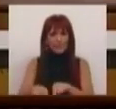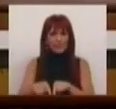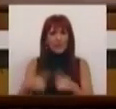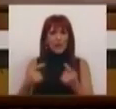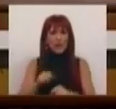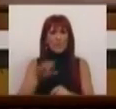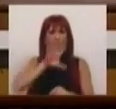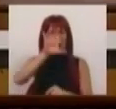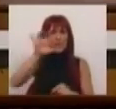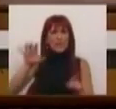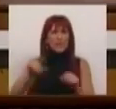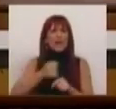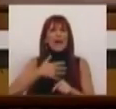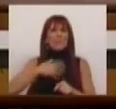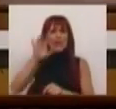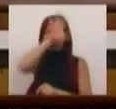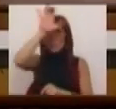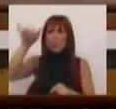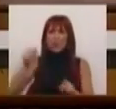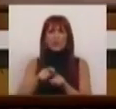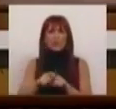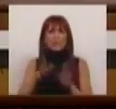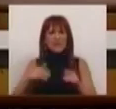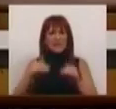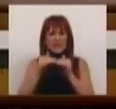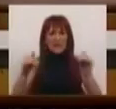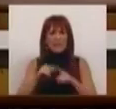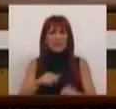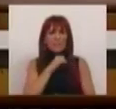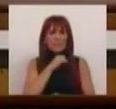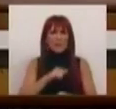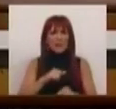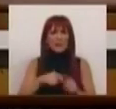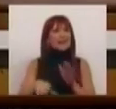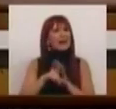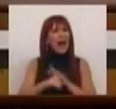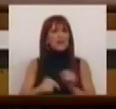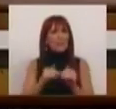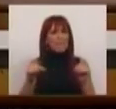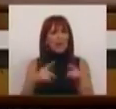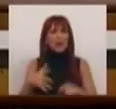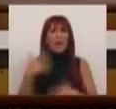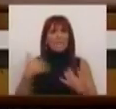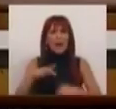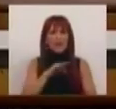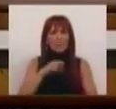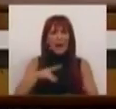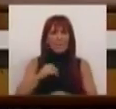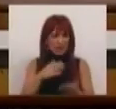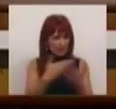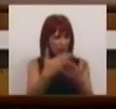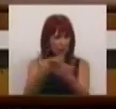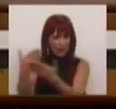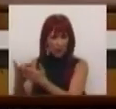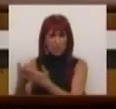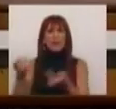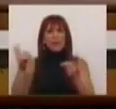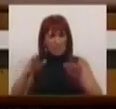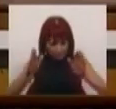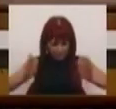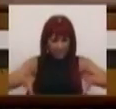por multinacionais deveriam ter níveis mínimos legais, mas para isso as PMEs fornecedoras